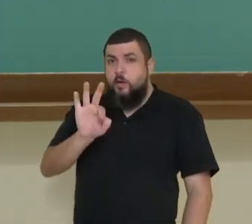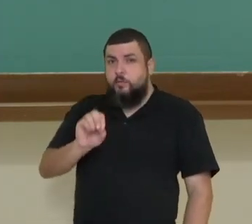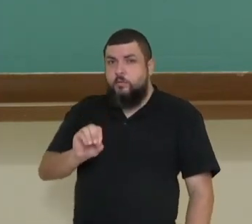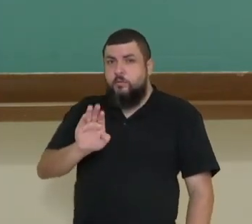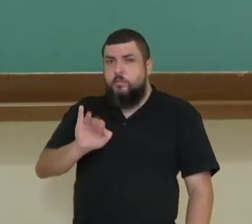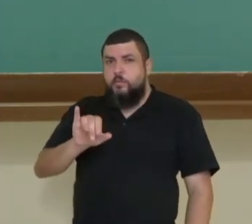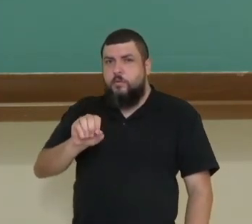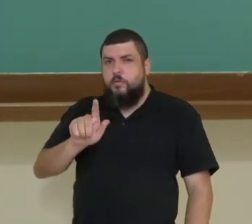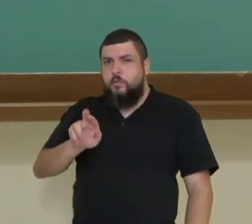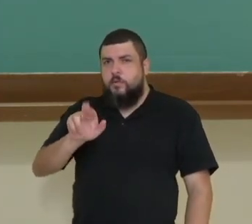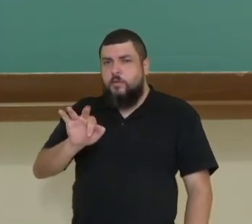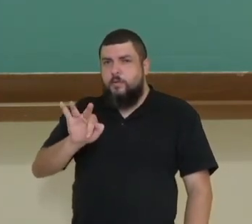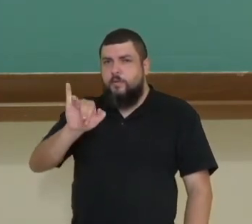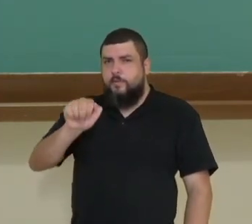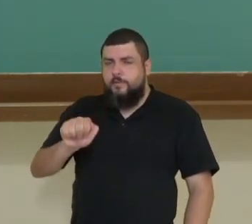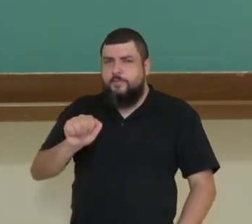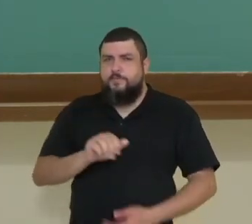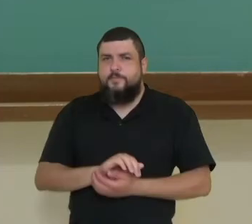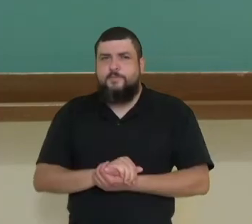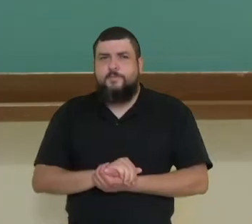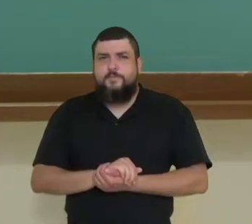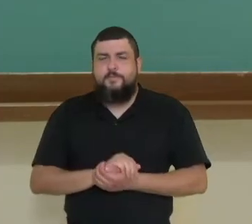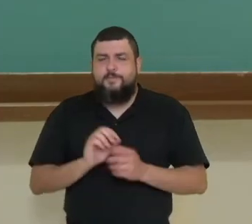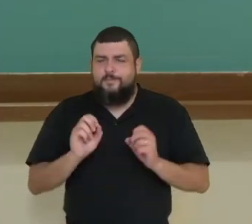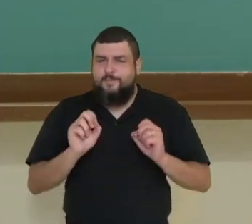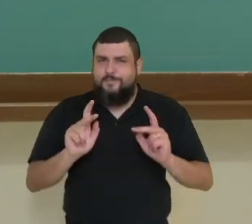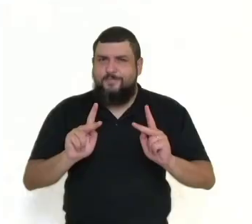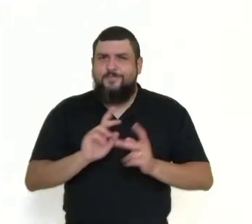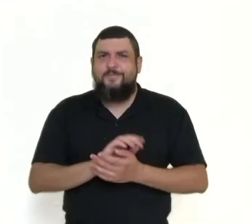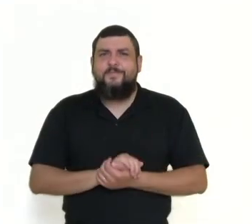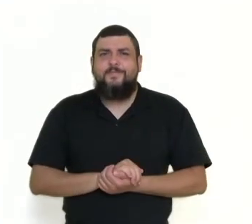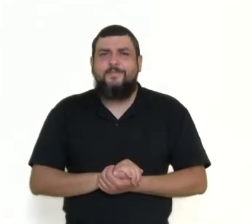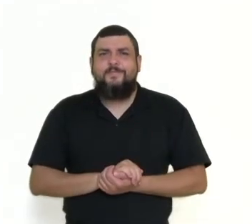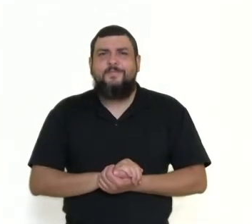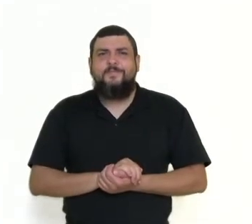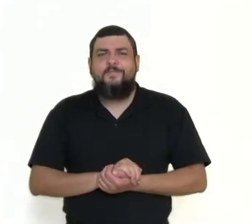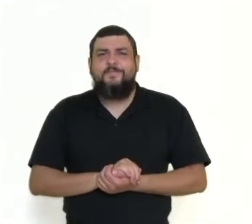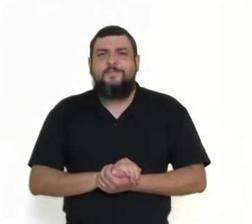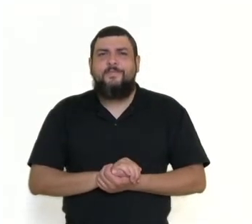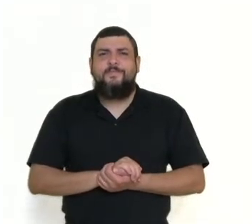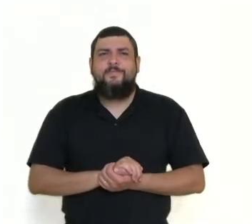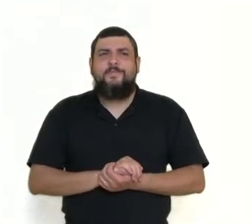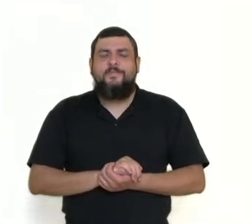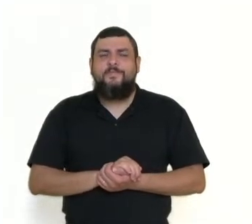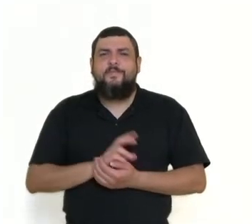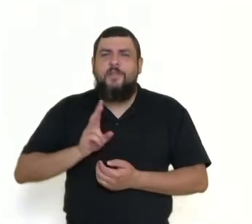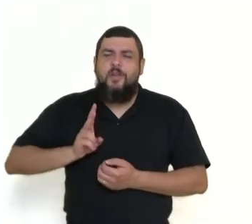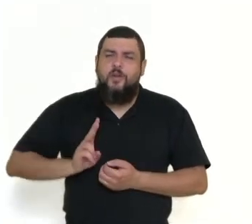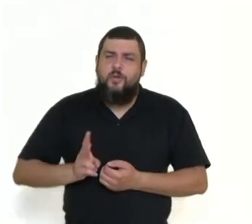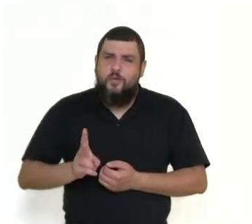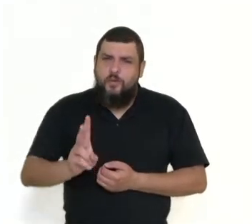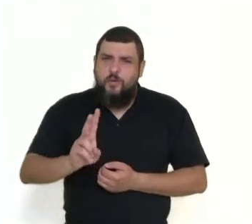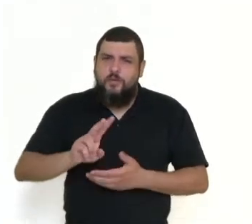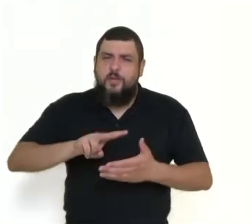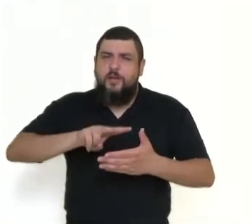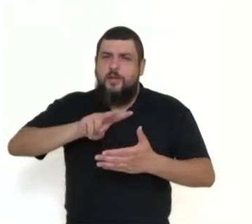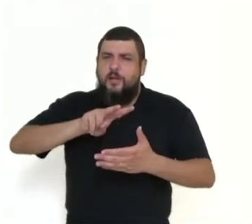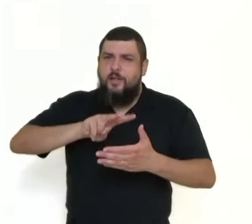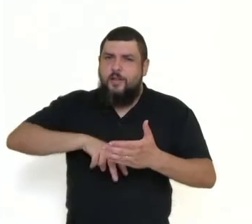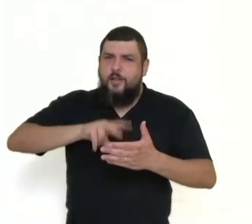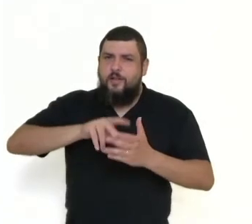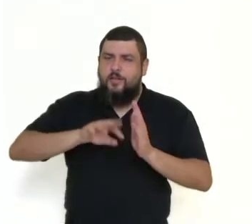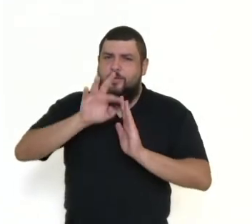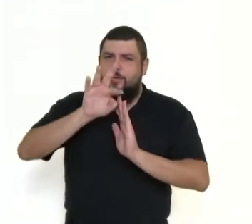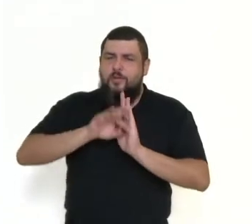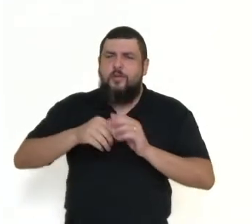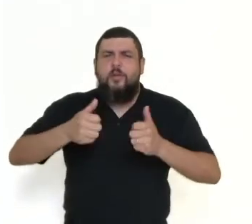sua própria biografia. Ok? Seguimos com a leitura do texto, falando um pouquinho agora sobre a obra